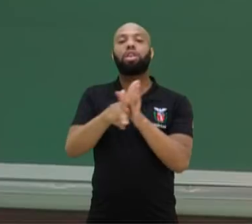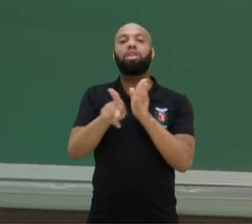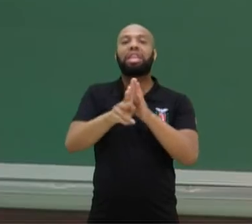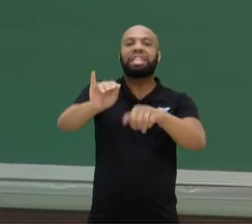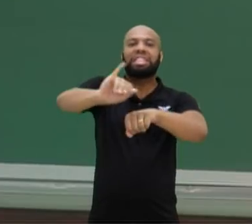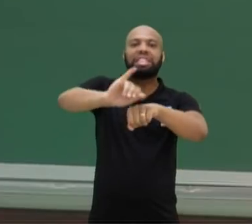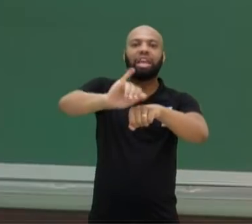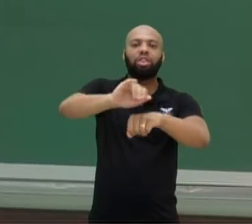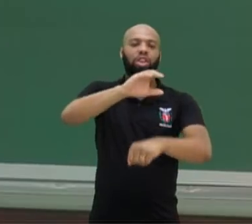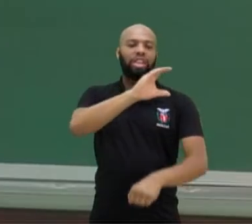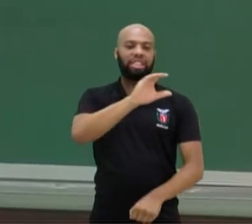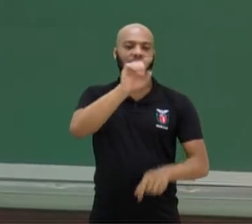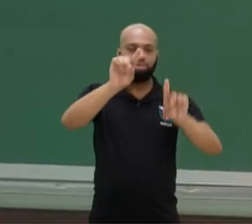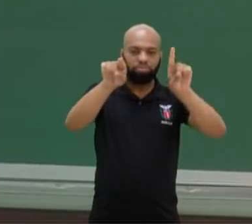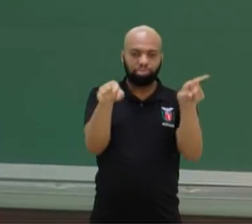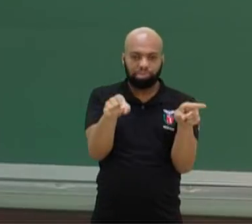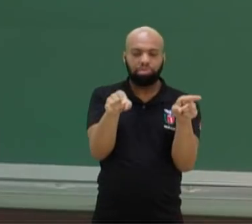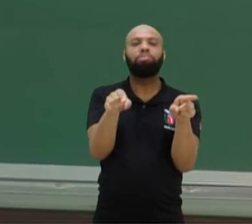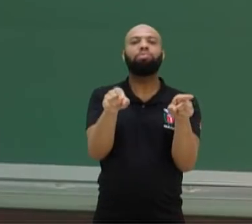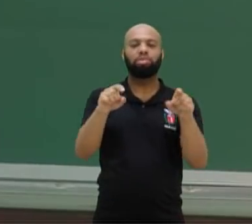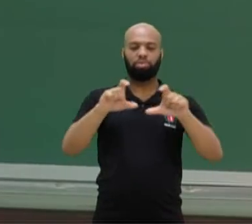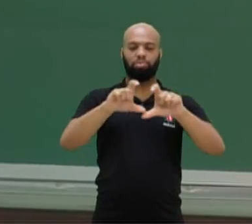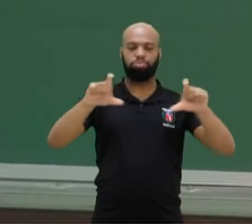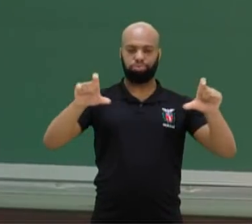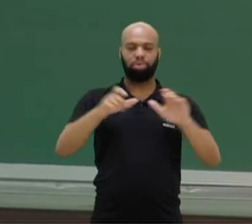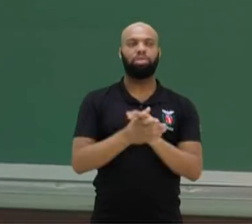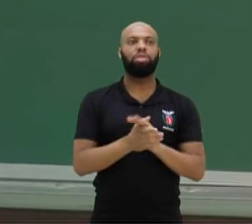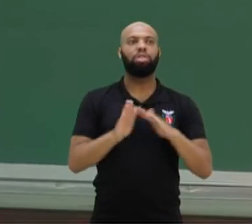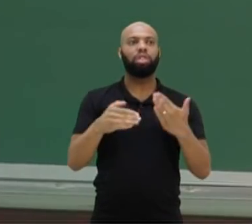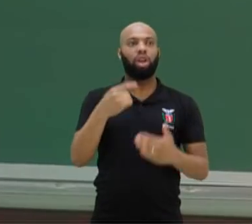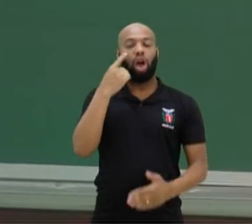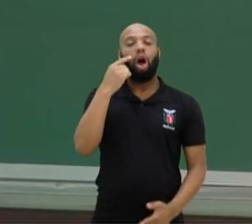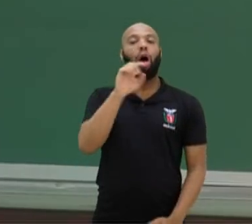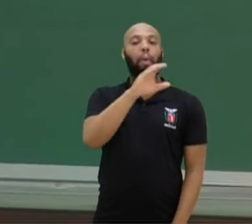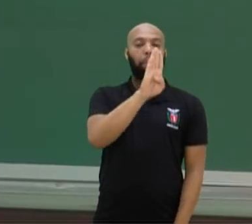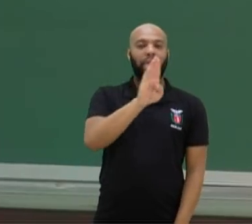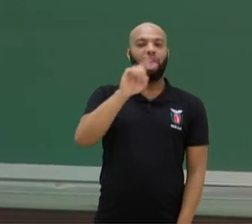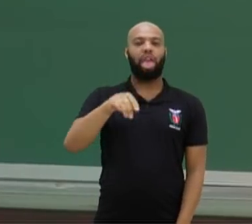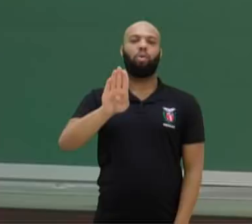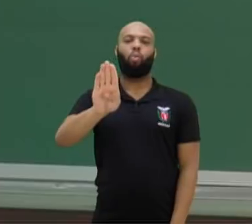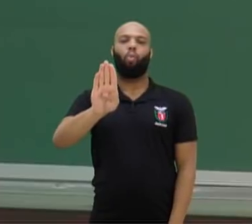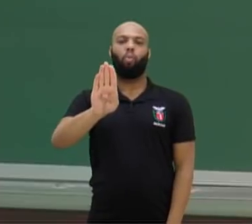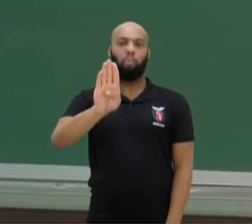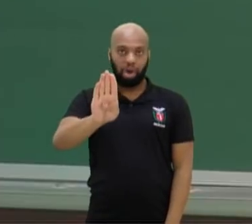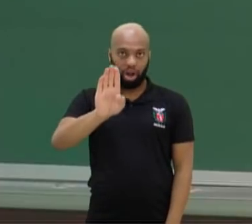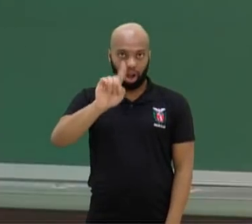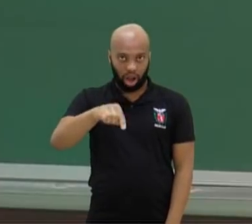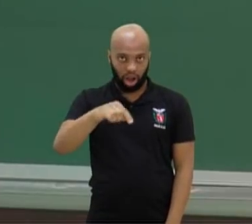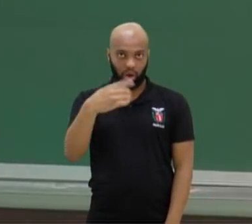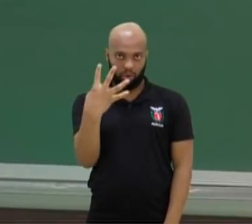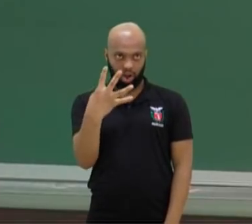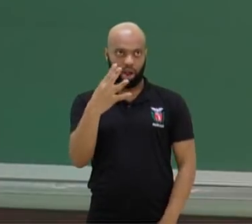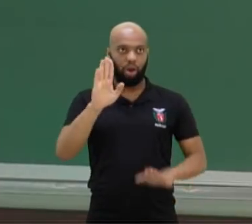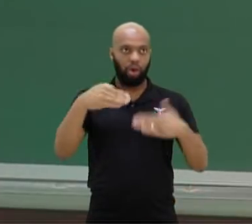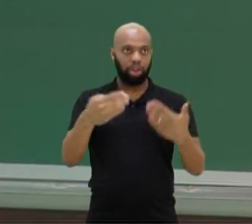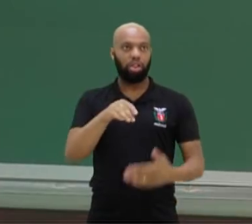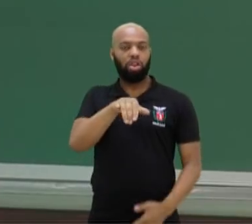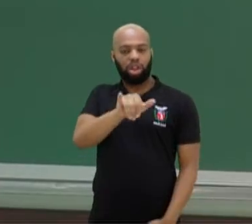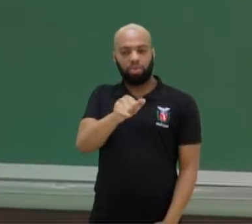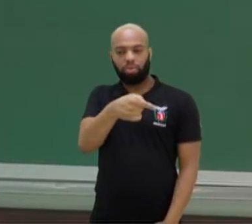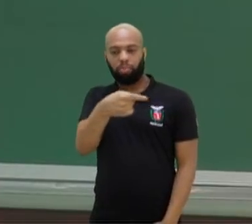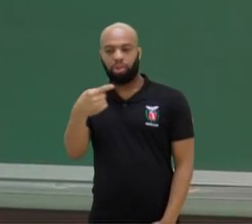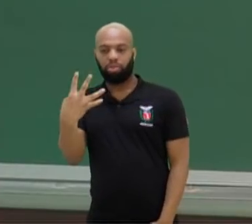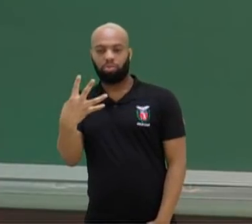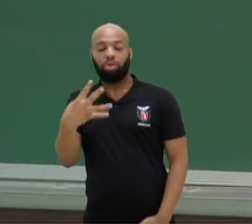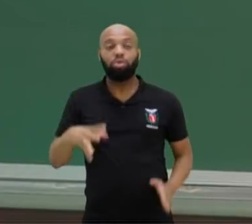centro da circunferência. No caso, b é 4, então ficará y menos 4. Tudo isso, né,